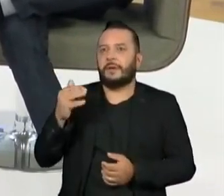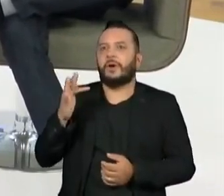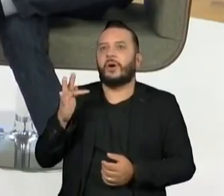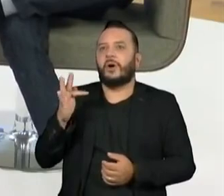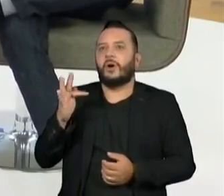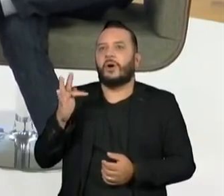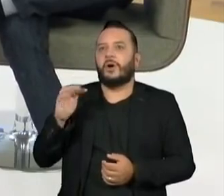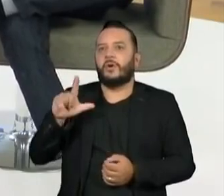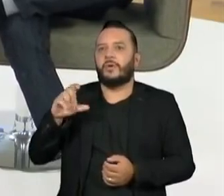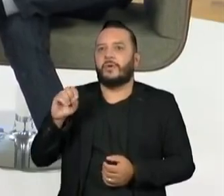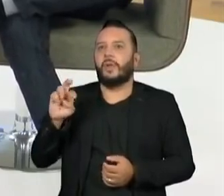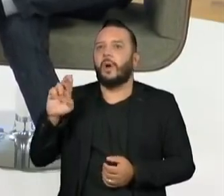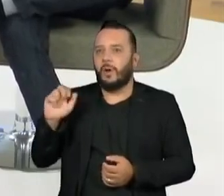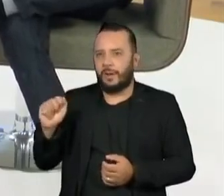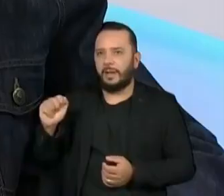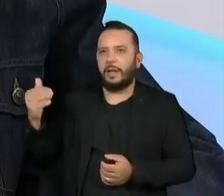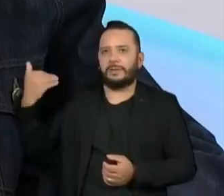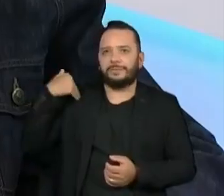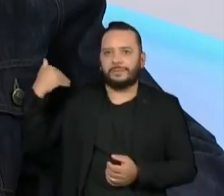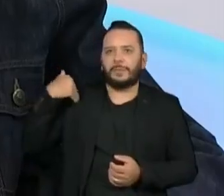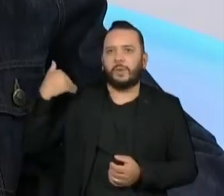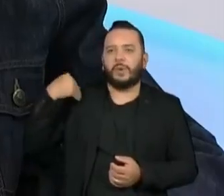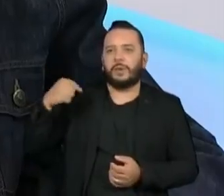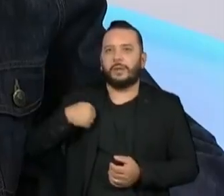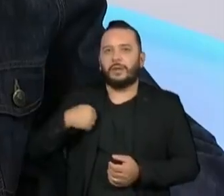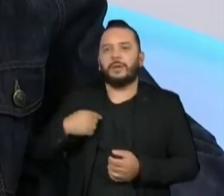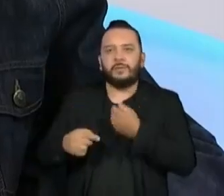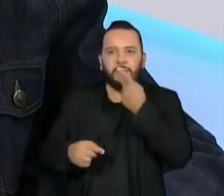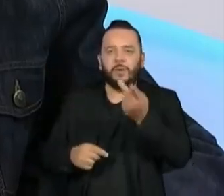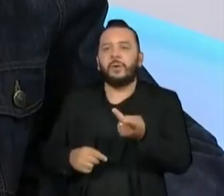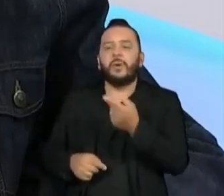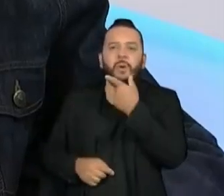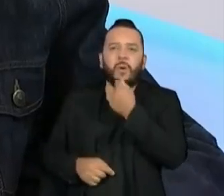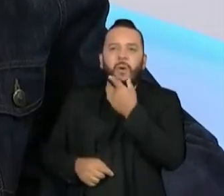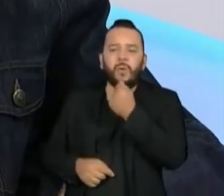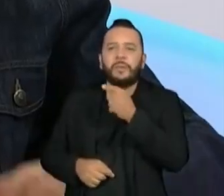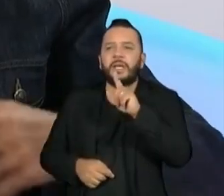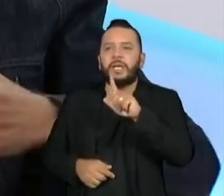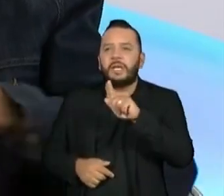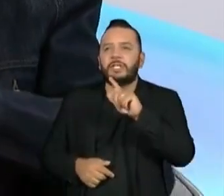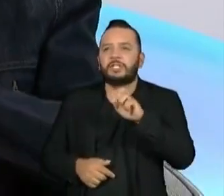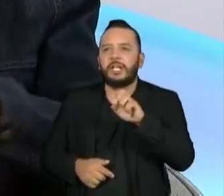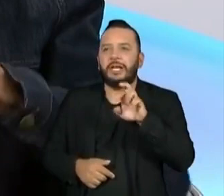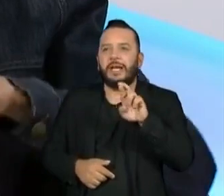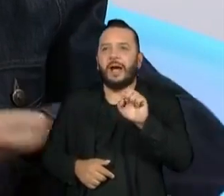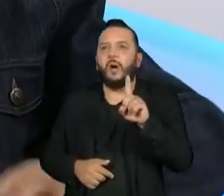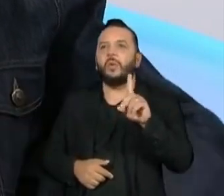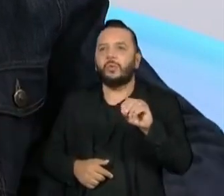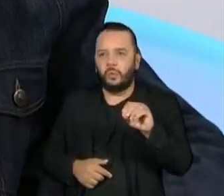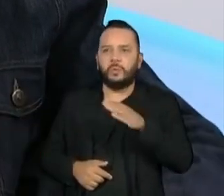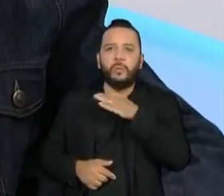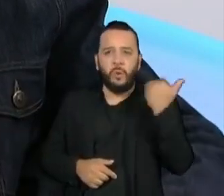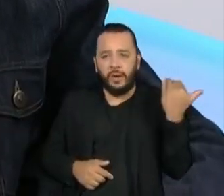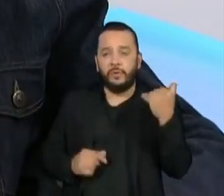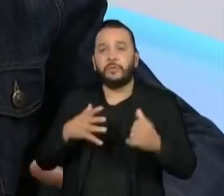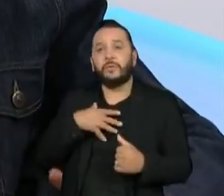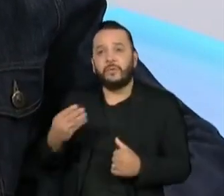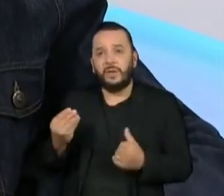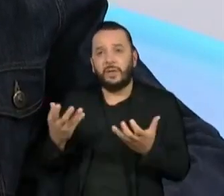que me procurou dizendo que o filho do Geraldo Marink gostaria de conversar comigo.